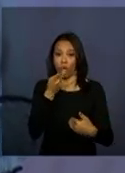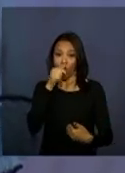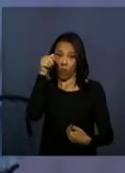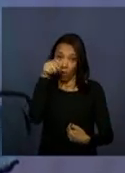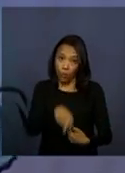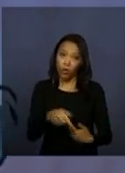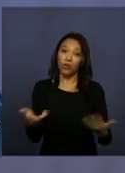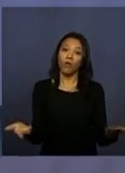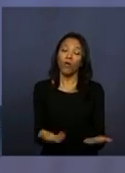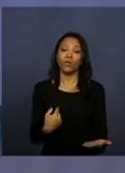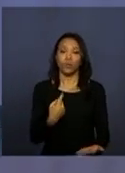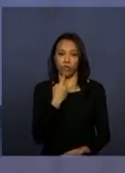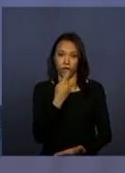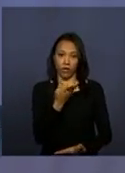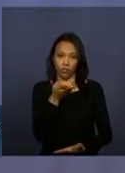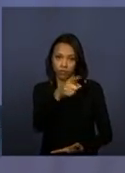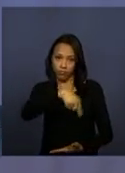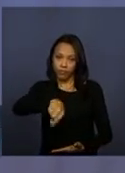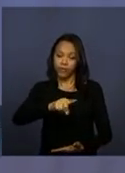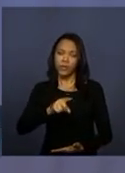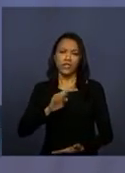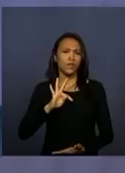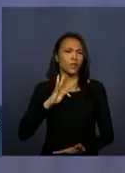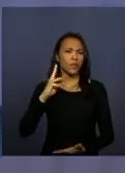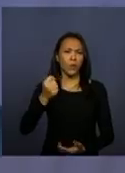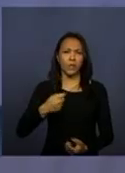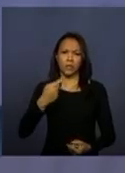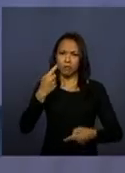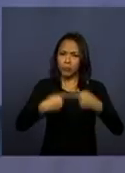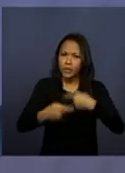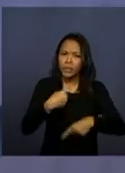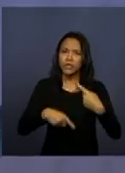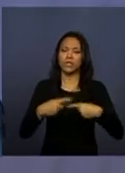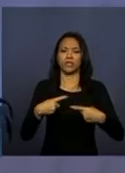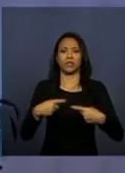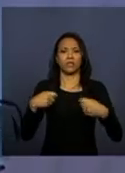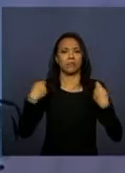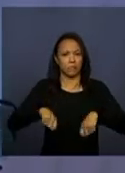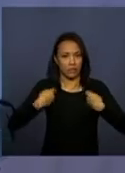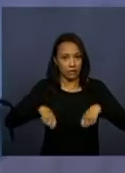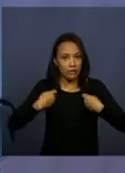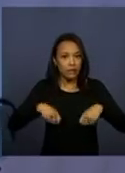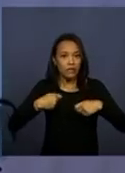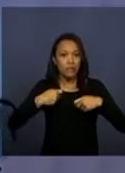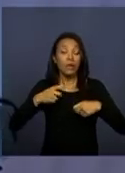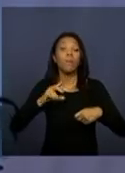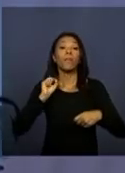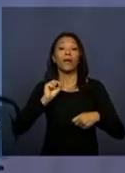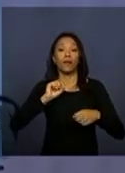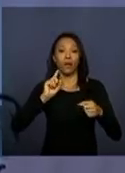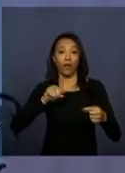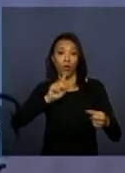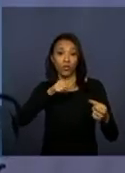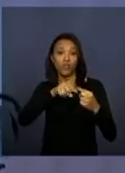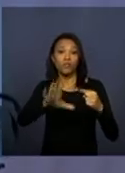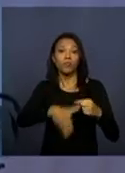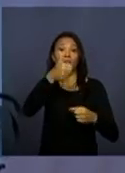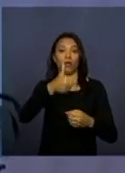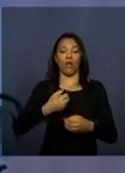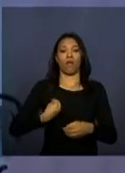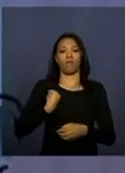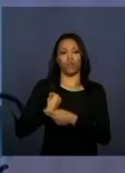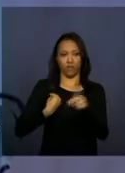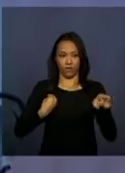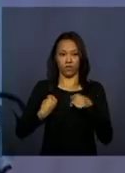meu compromisso com todas as políticas necessárias para melhorar as condições de vida de vocês.